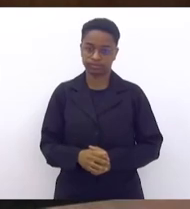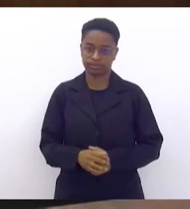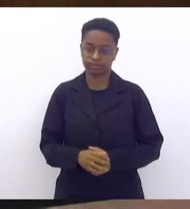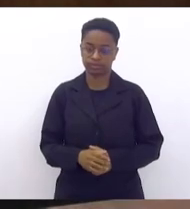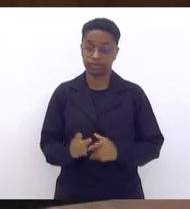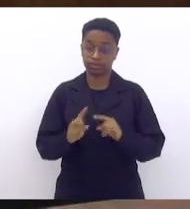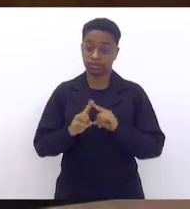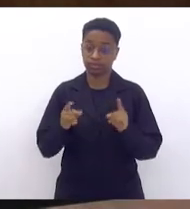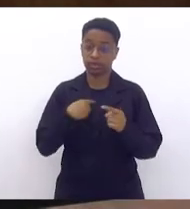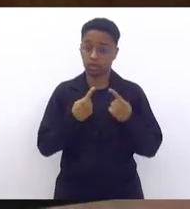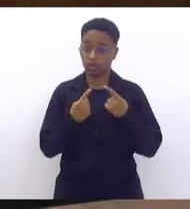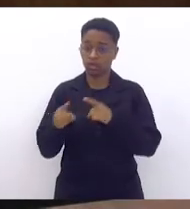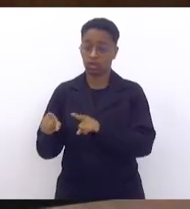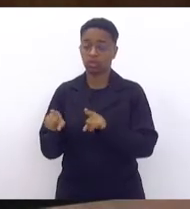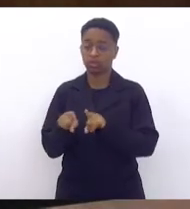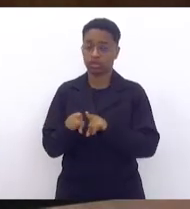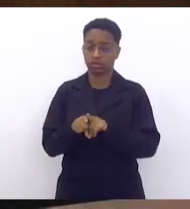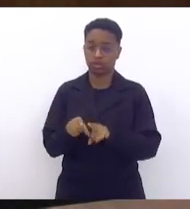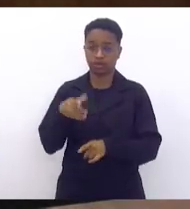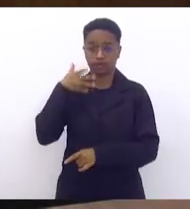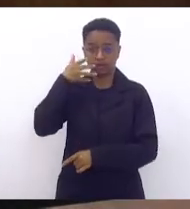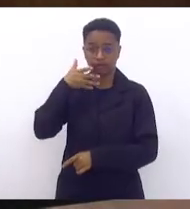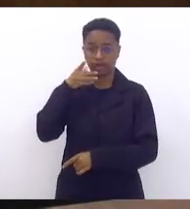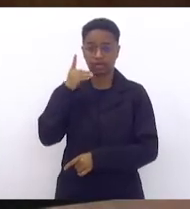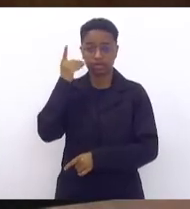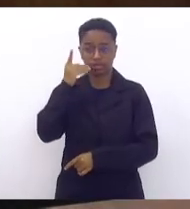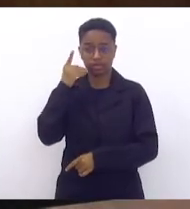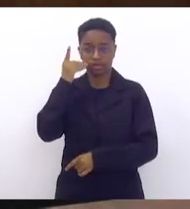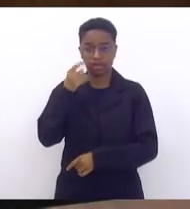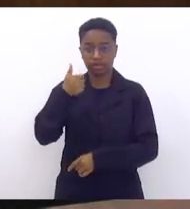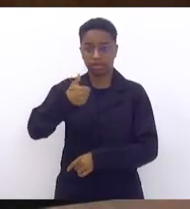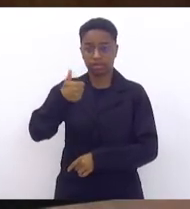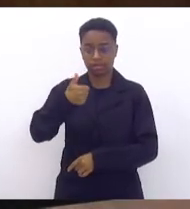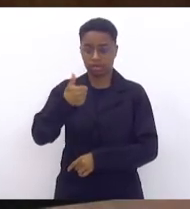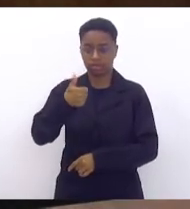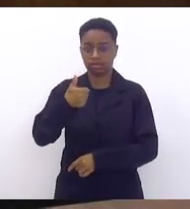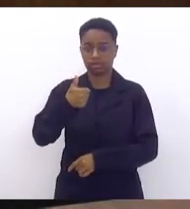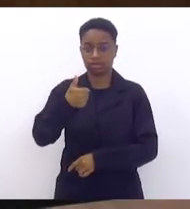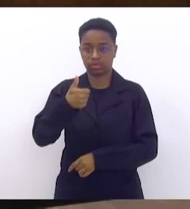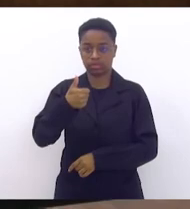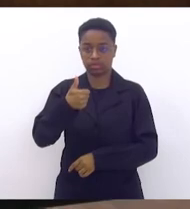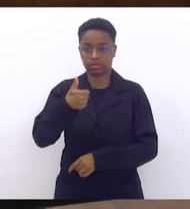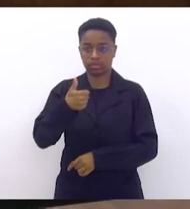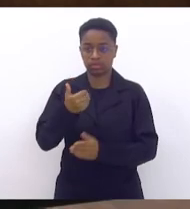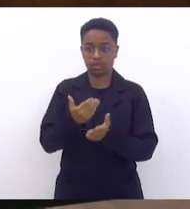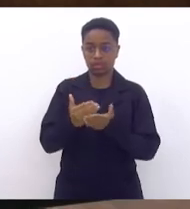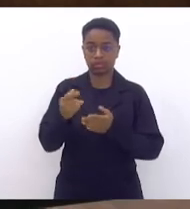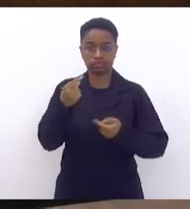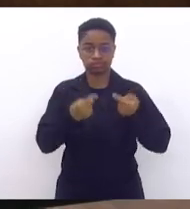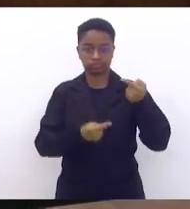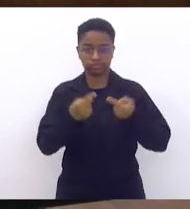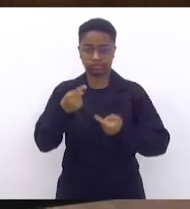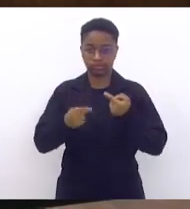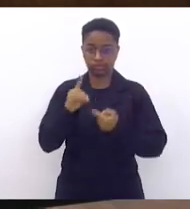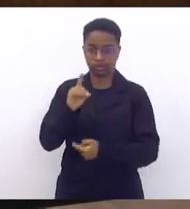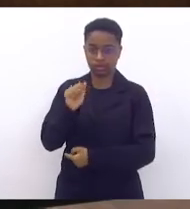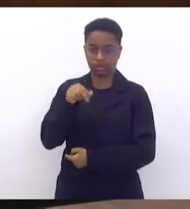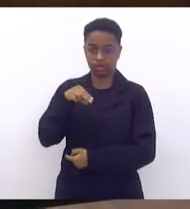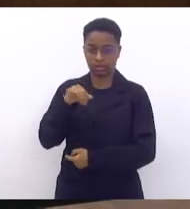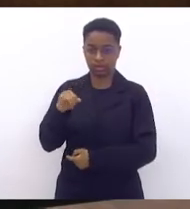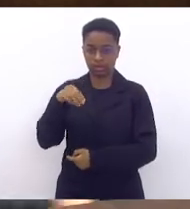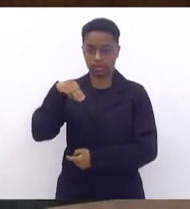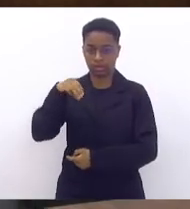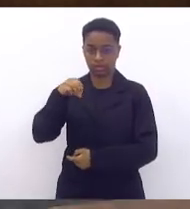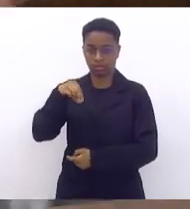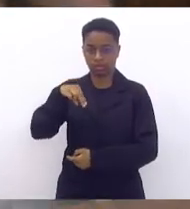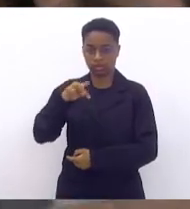sou contrário também à fala da deputada, a primeira que abriu esse debate, a Dani Monteiro,